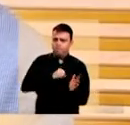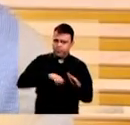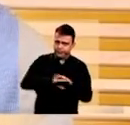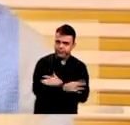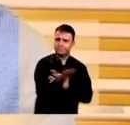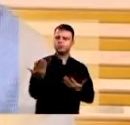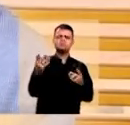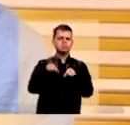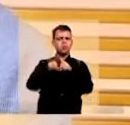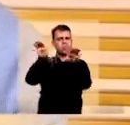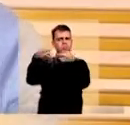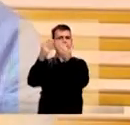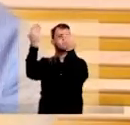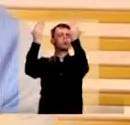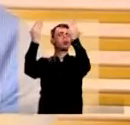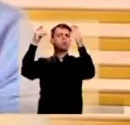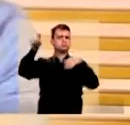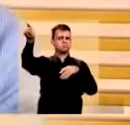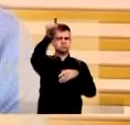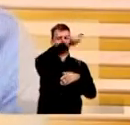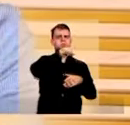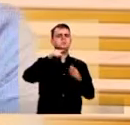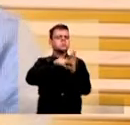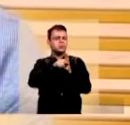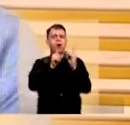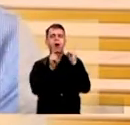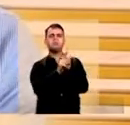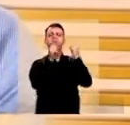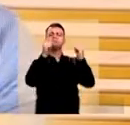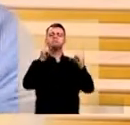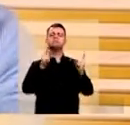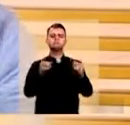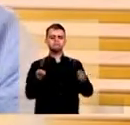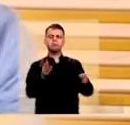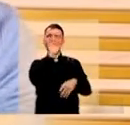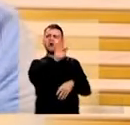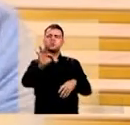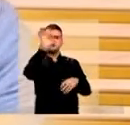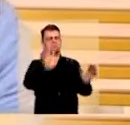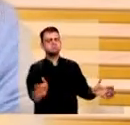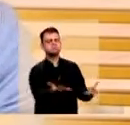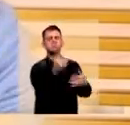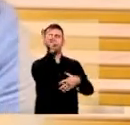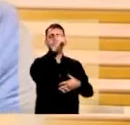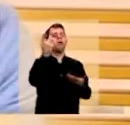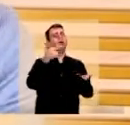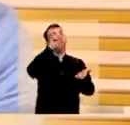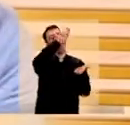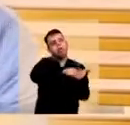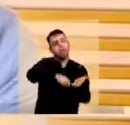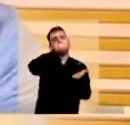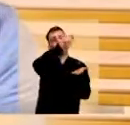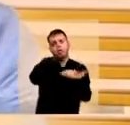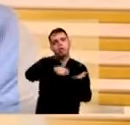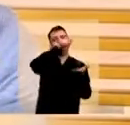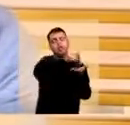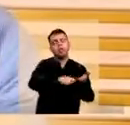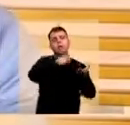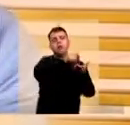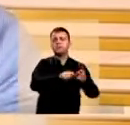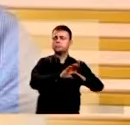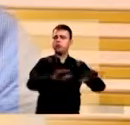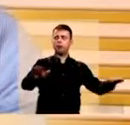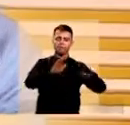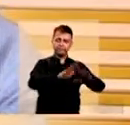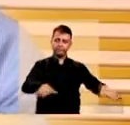fazem esses estudos, é uma das menos valorizadas na formação. Quer dizer, se ensina muito a escrever. A criança